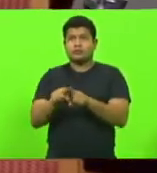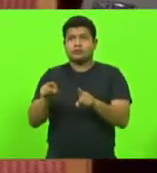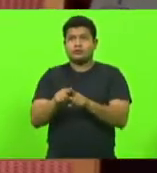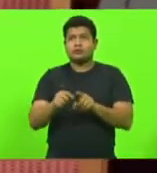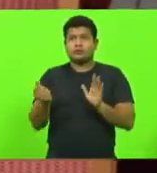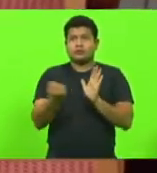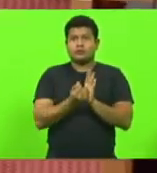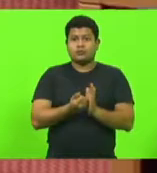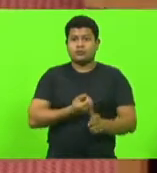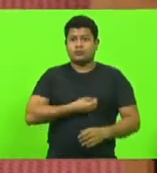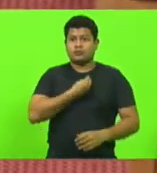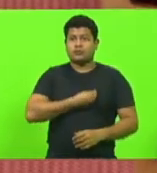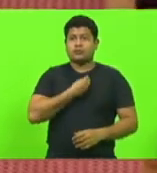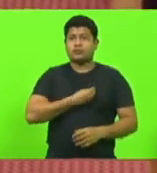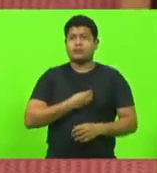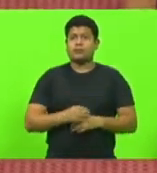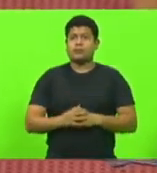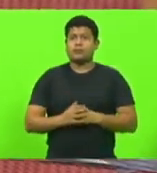presença.